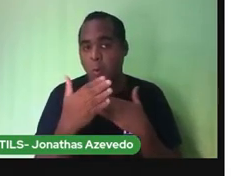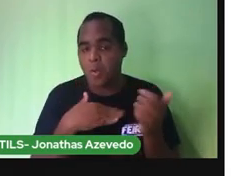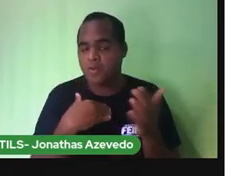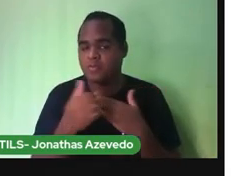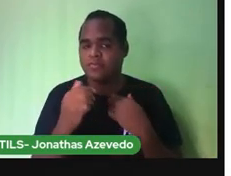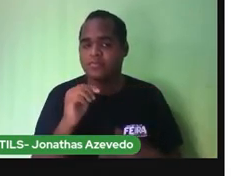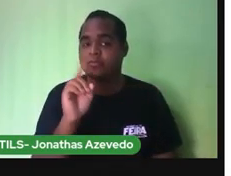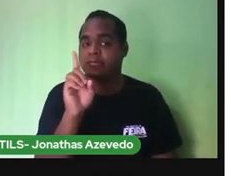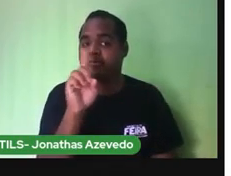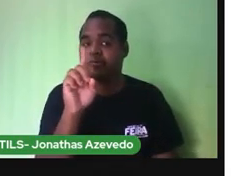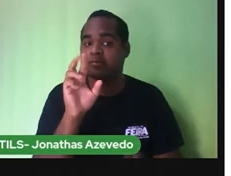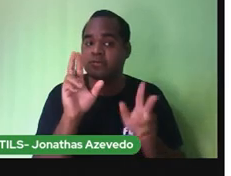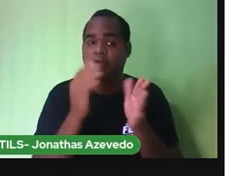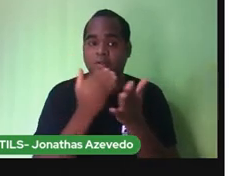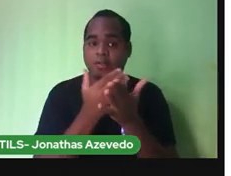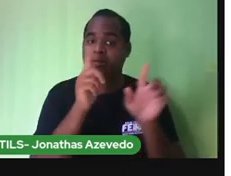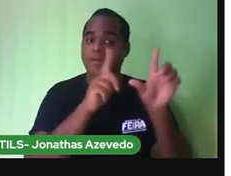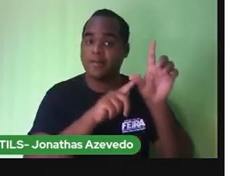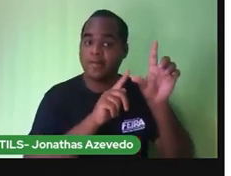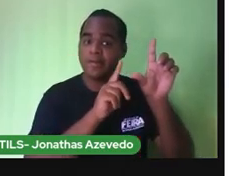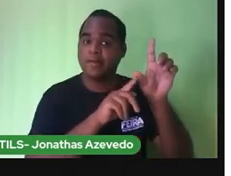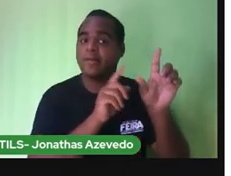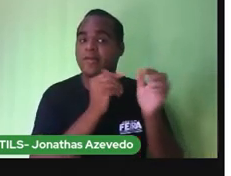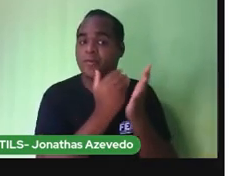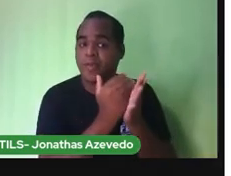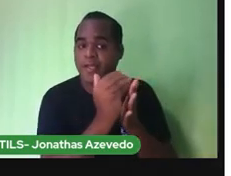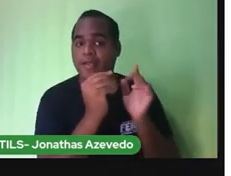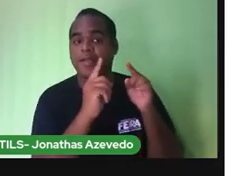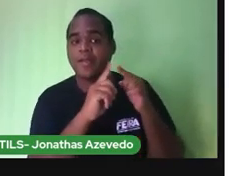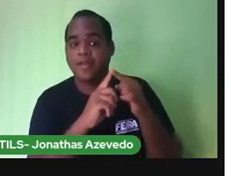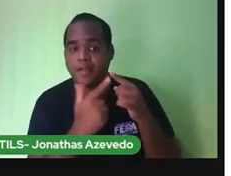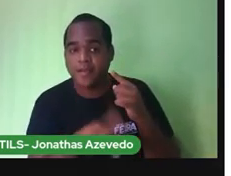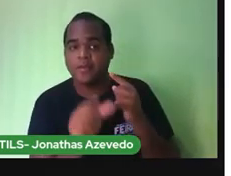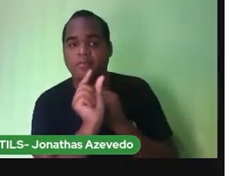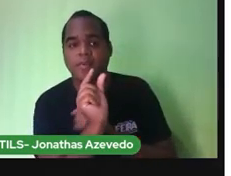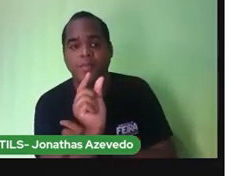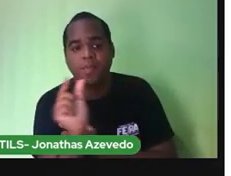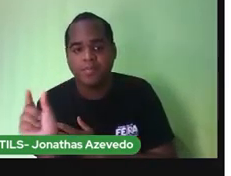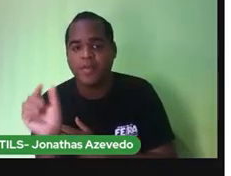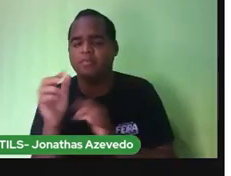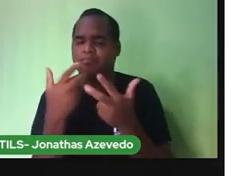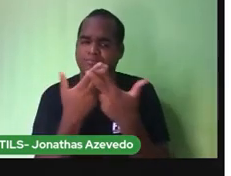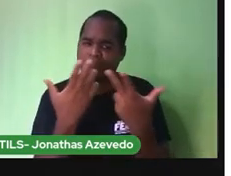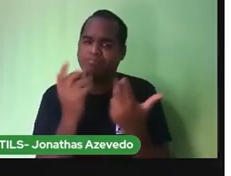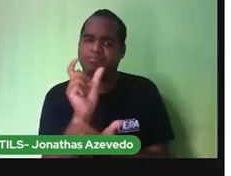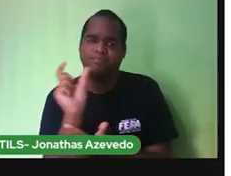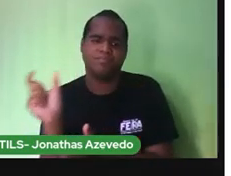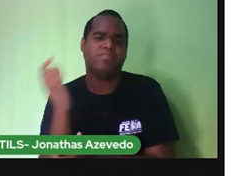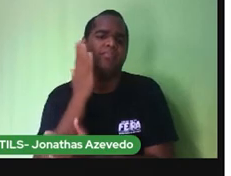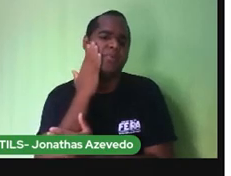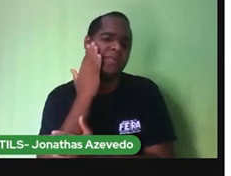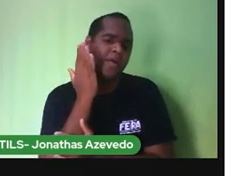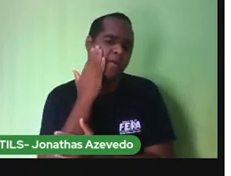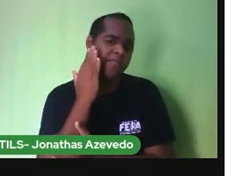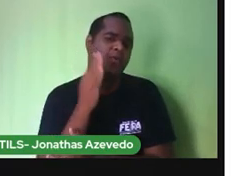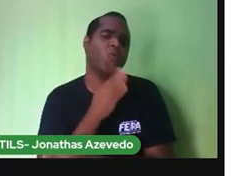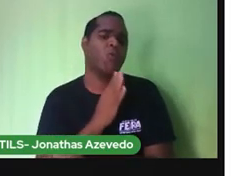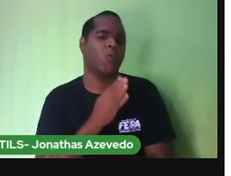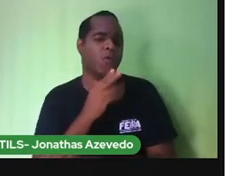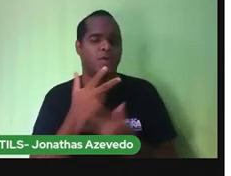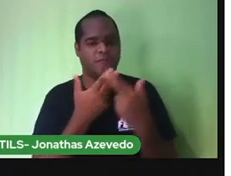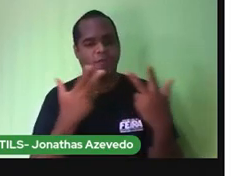começa pelas letrinhas depois vai ficar sílabas mas a gente já sabe o nome de algumas falar você fala as palavras